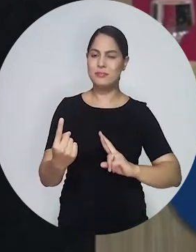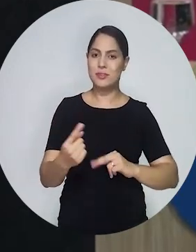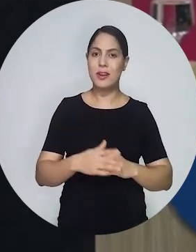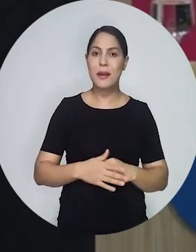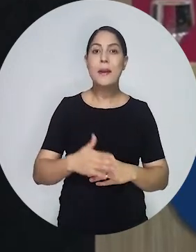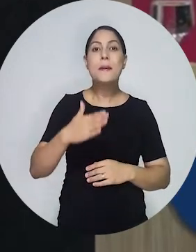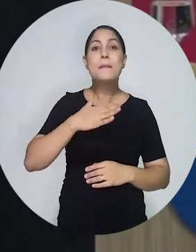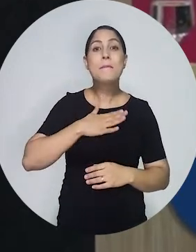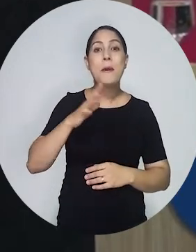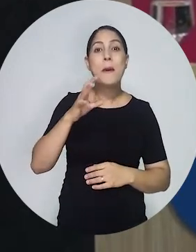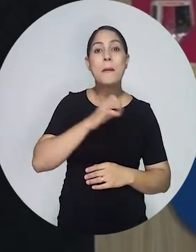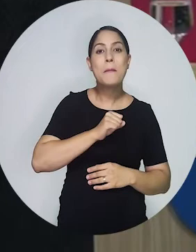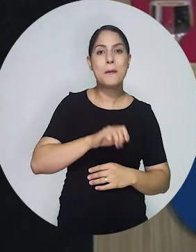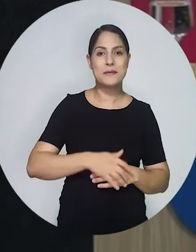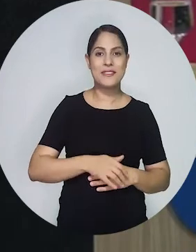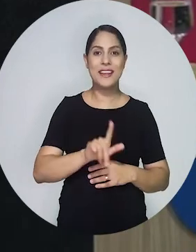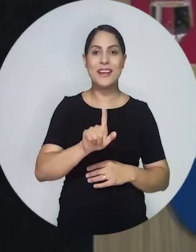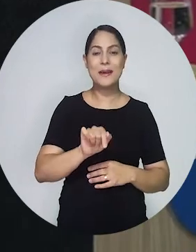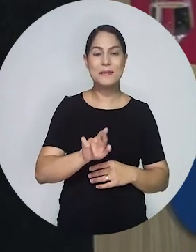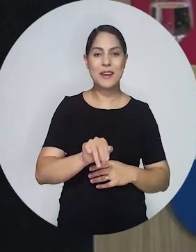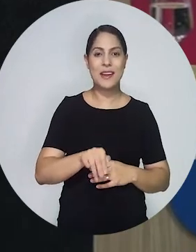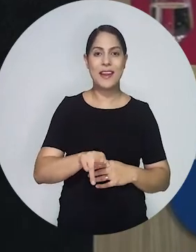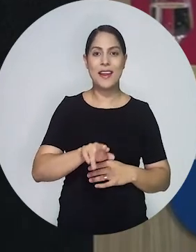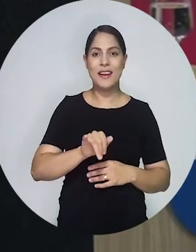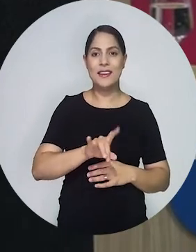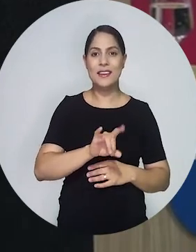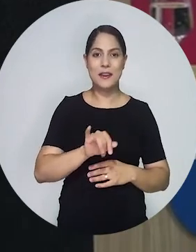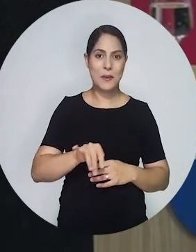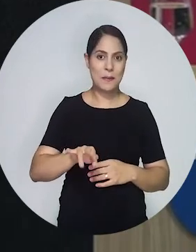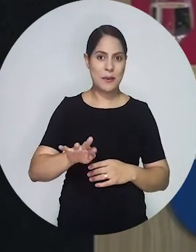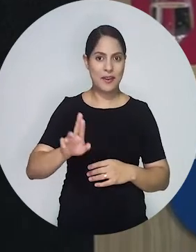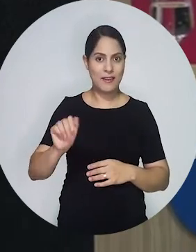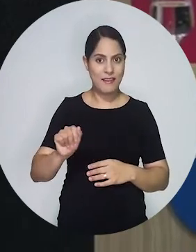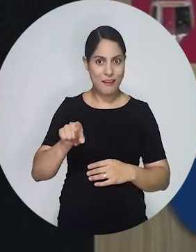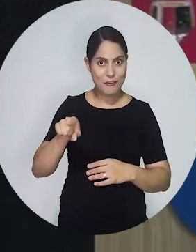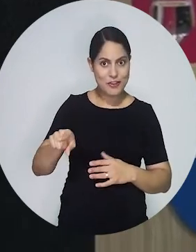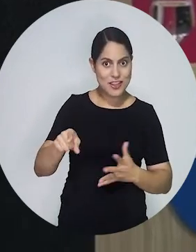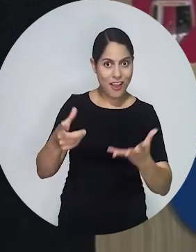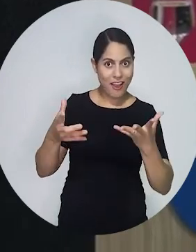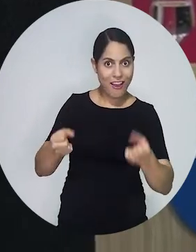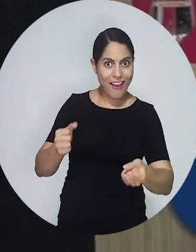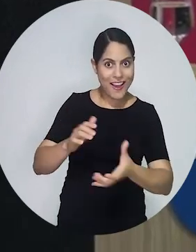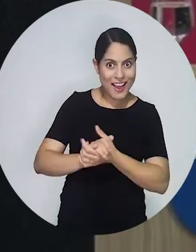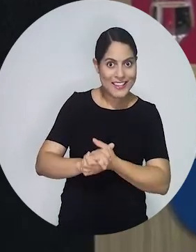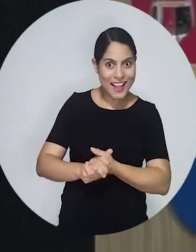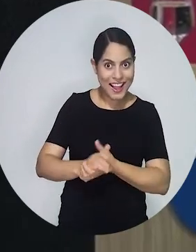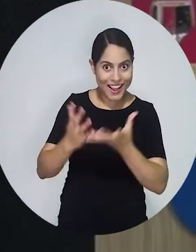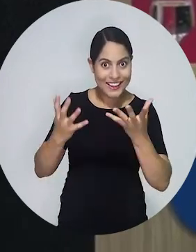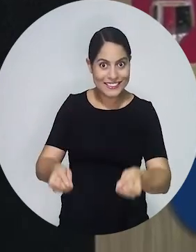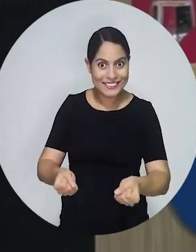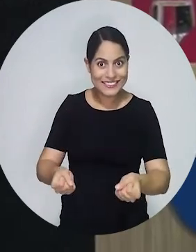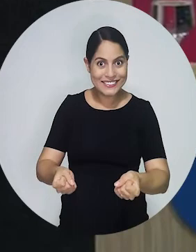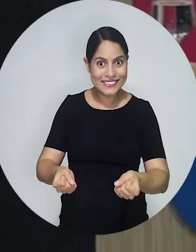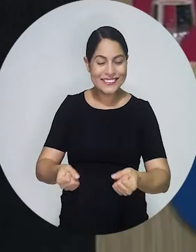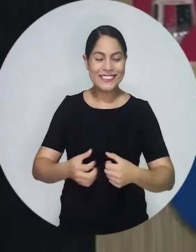resposta. Meu amor, Gabriela Yasmin Bertoldo da Nóbrega, Você aceita casar